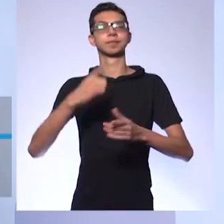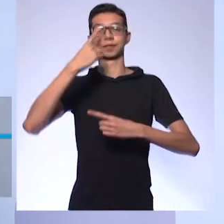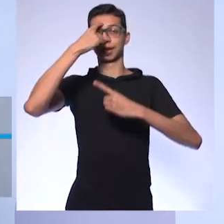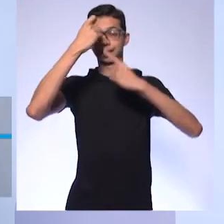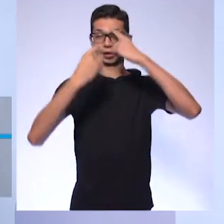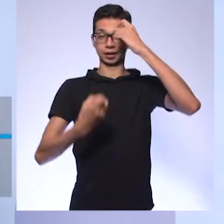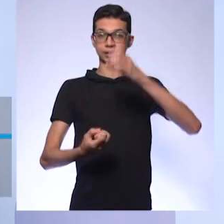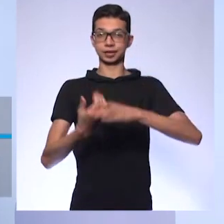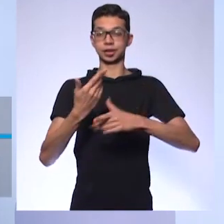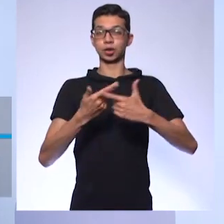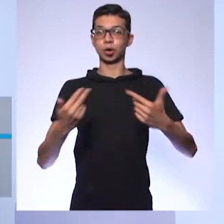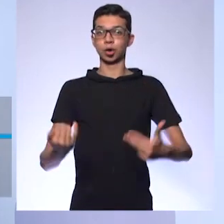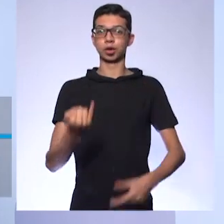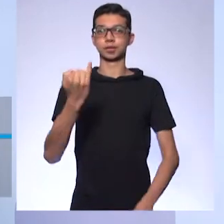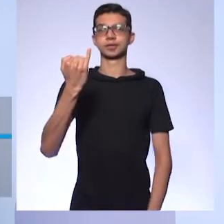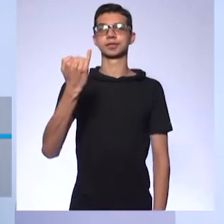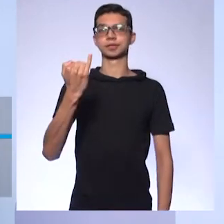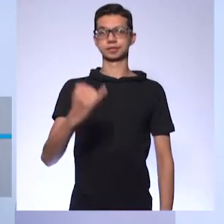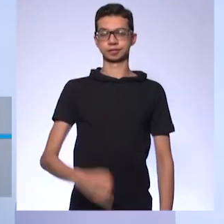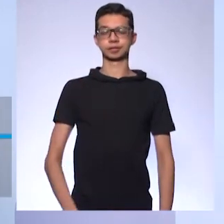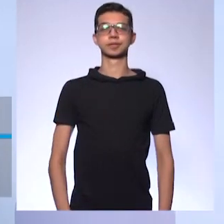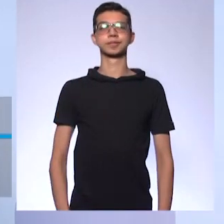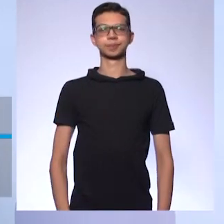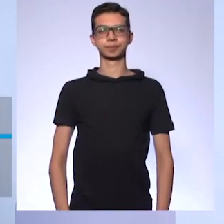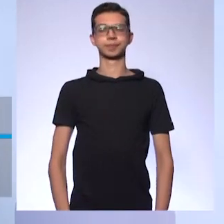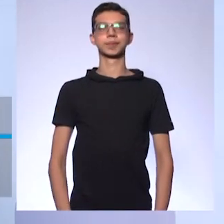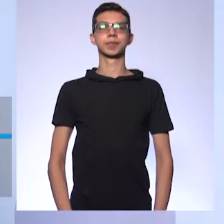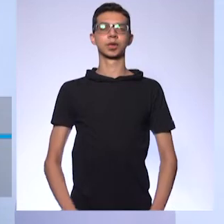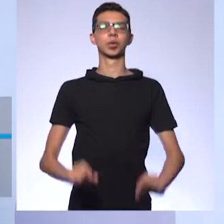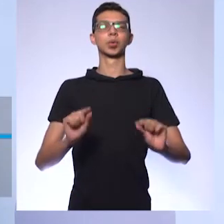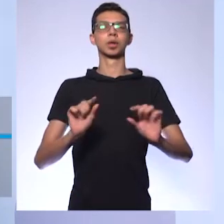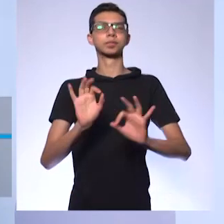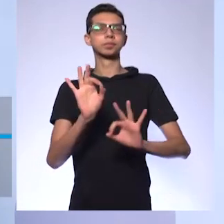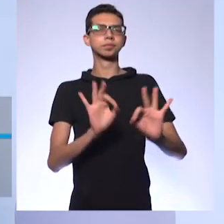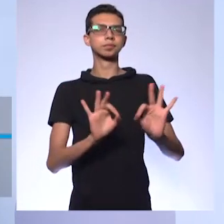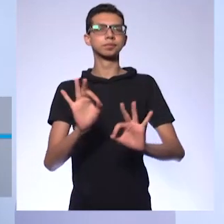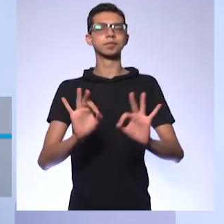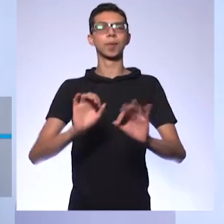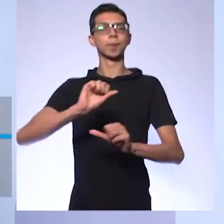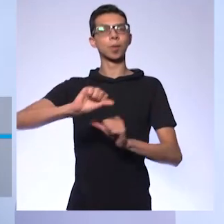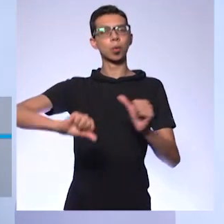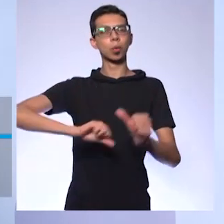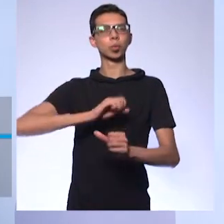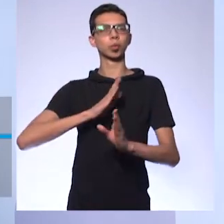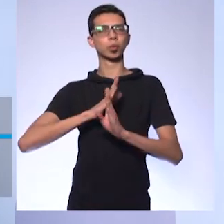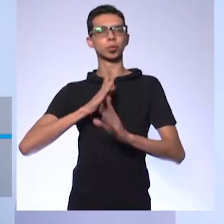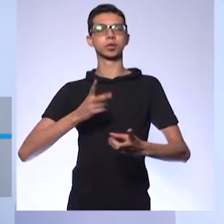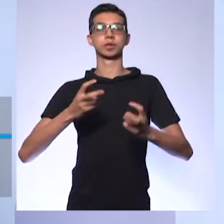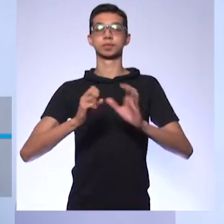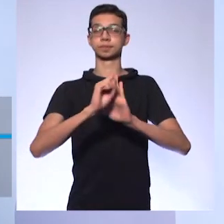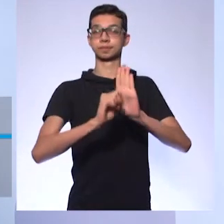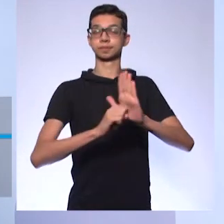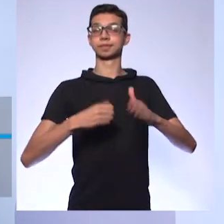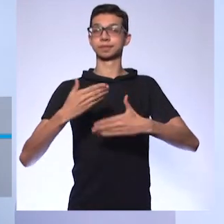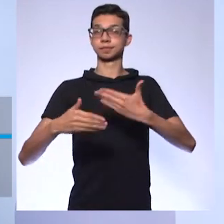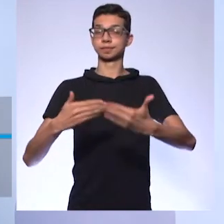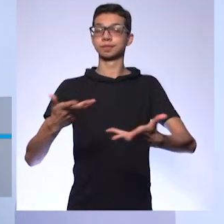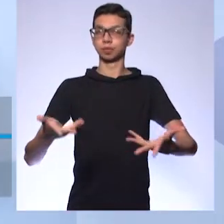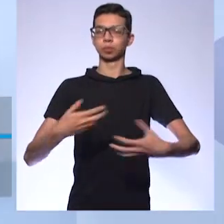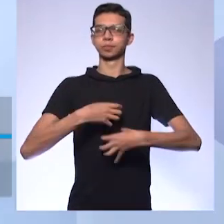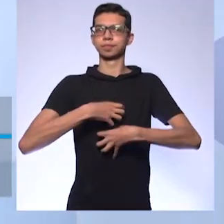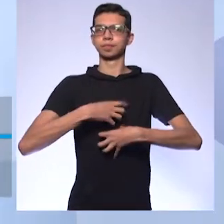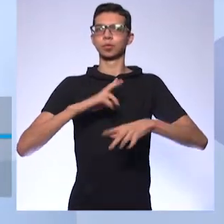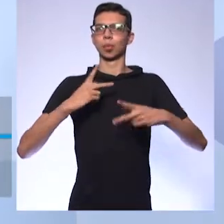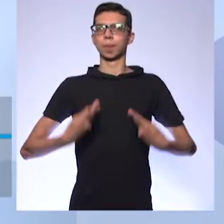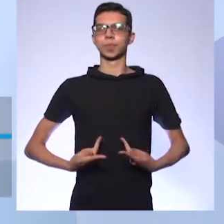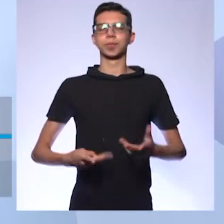os valores, né? Reinventar as estéticas ao longo dos séculos. Isso é muito humano, né? Então, é isto.